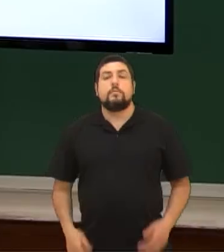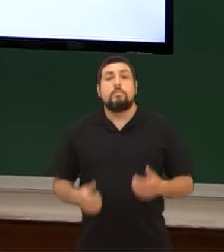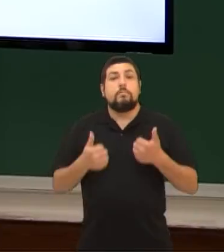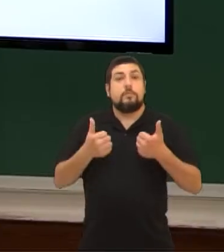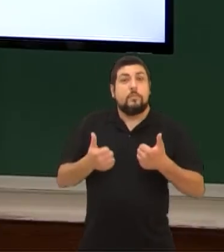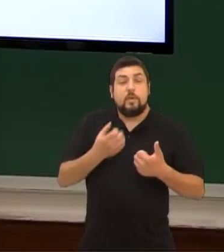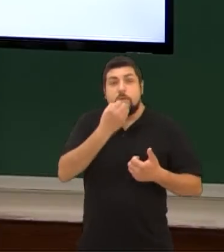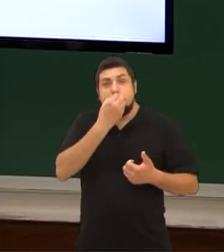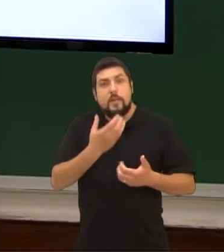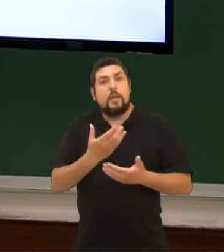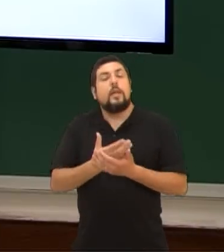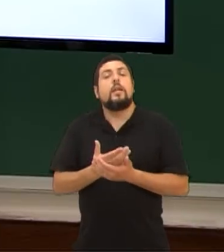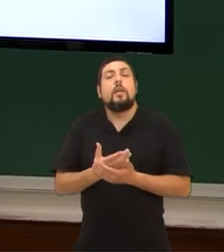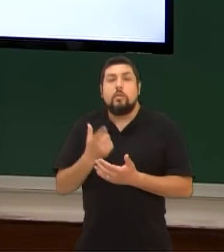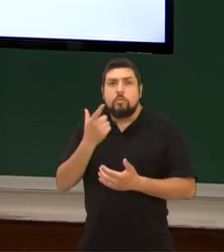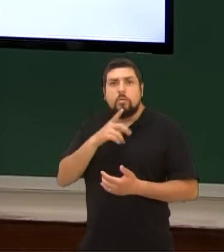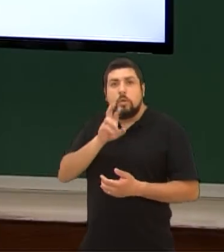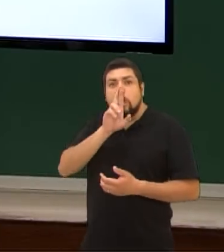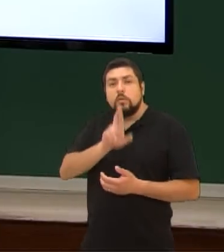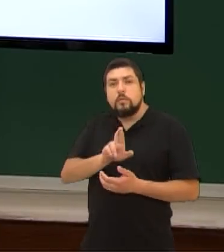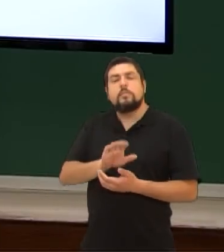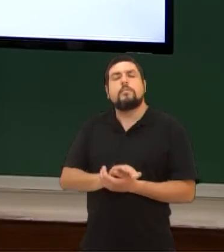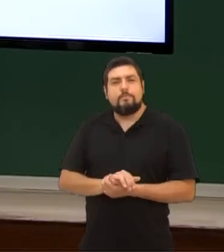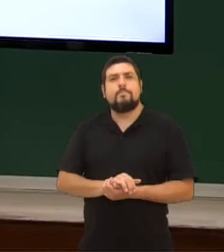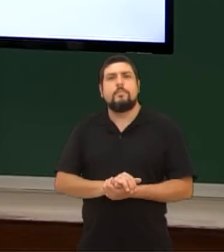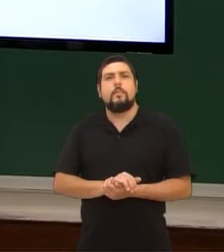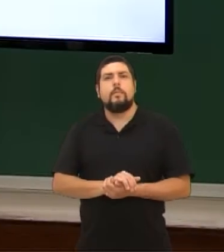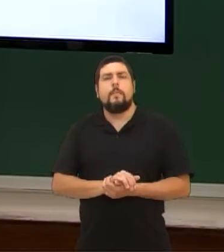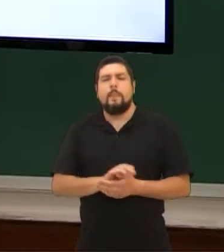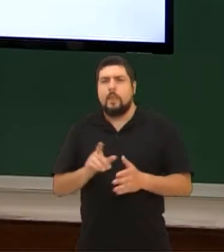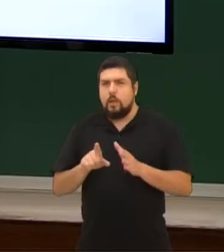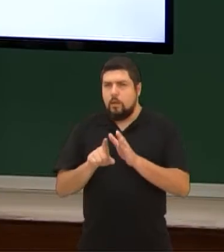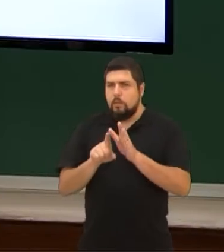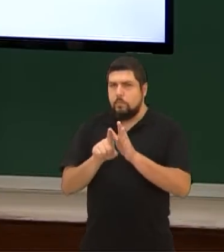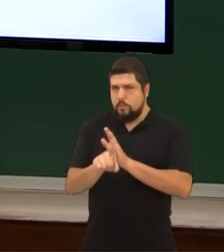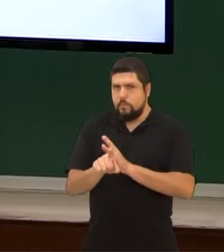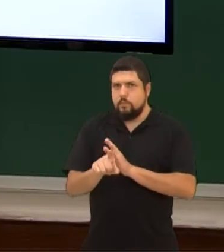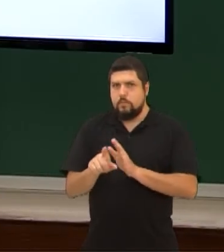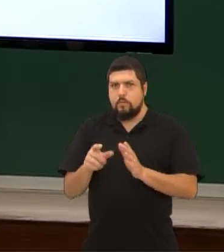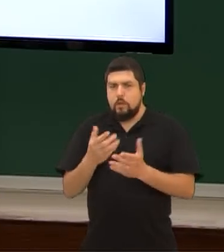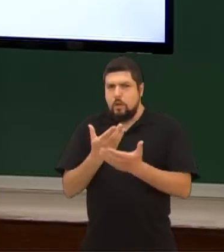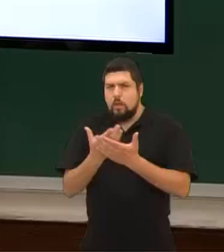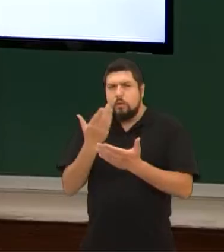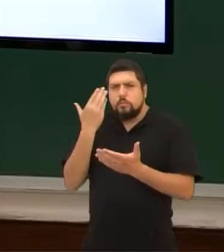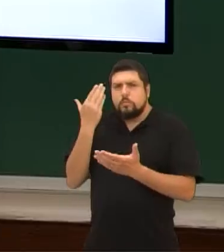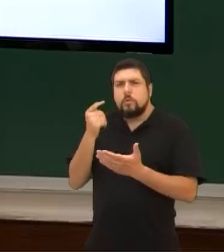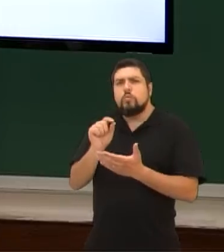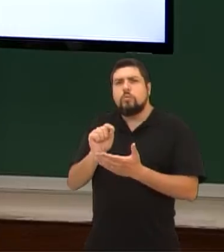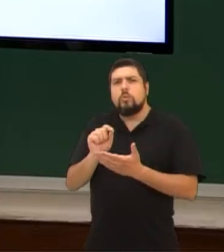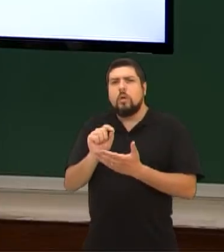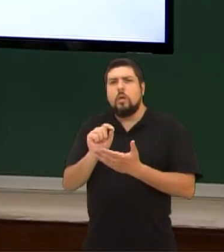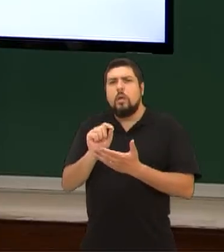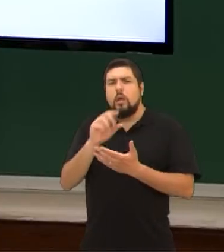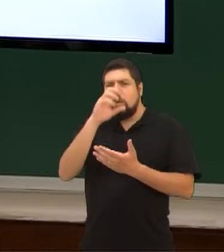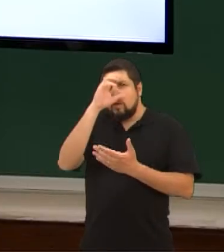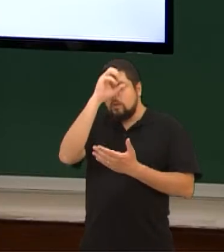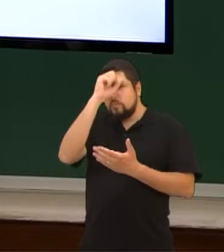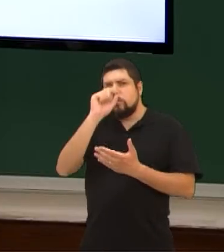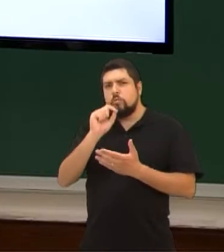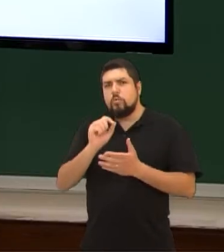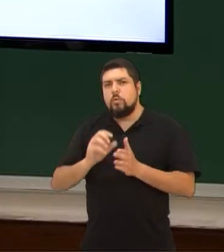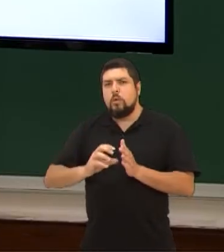E aí, pessoal, conseguiram resolver o nosso quiz? Então a pergunta era, que na aula anterior nós analisamos dois